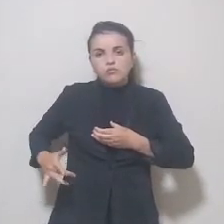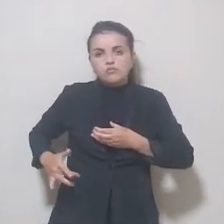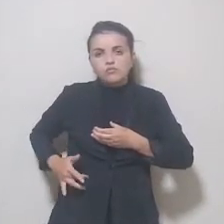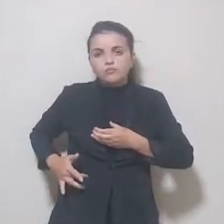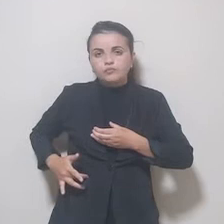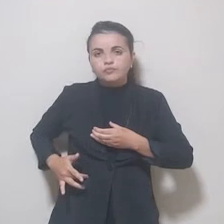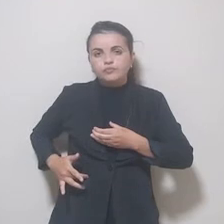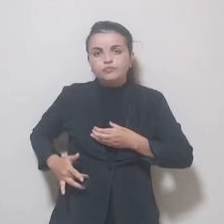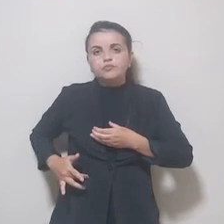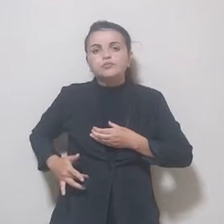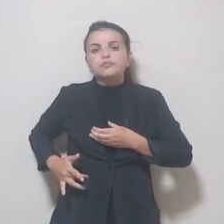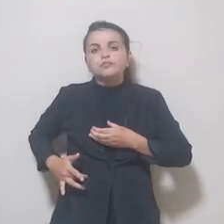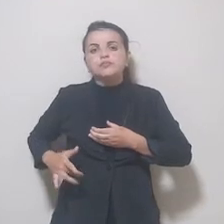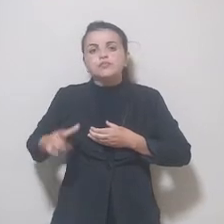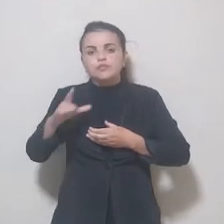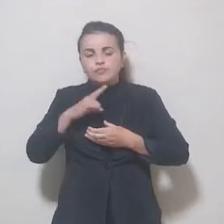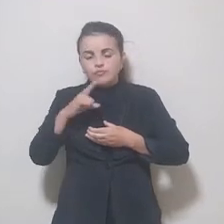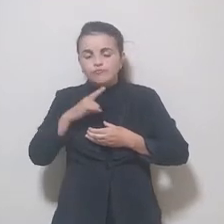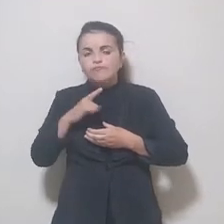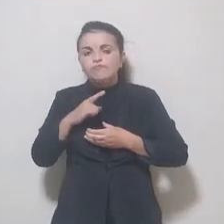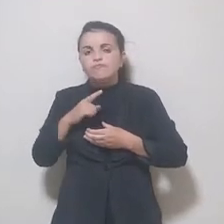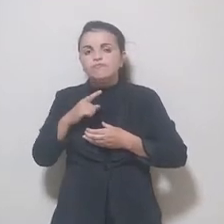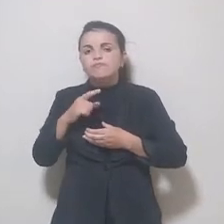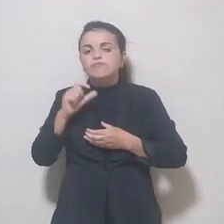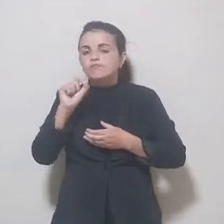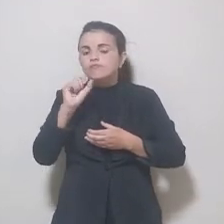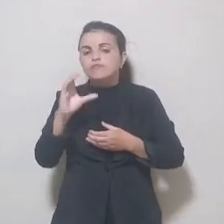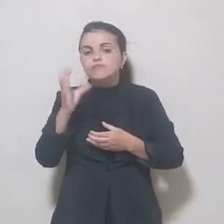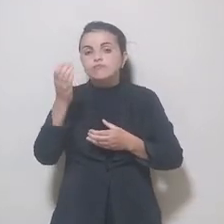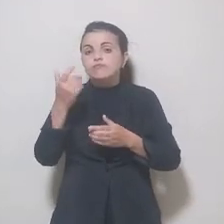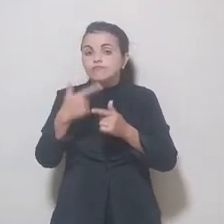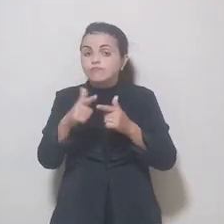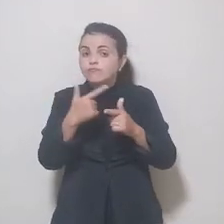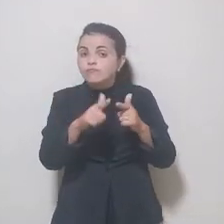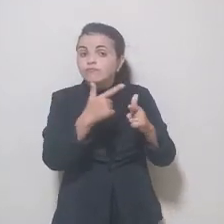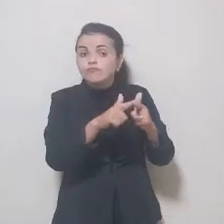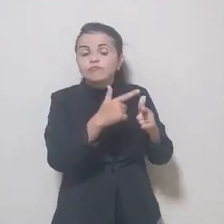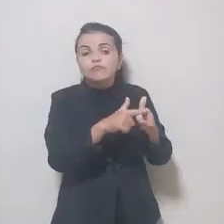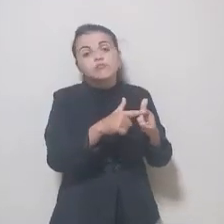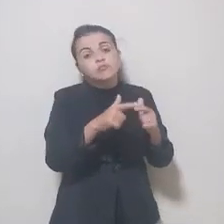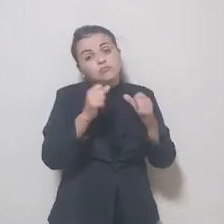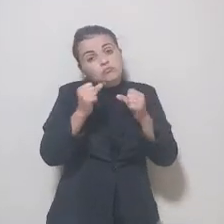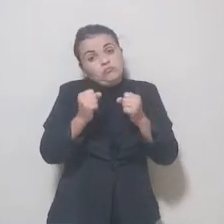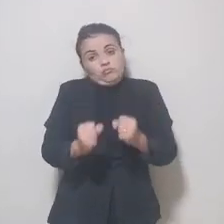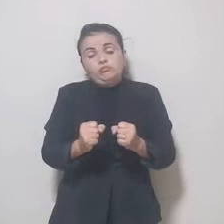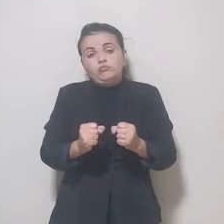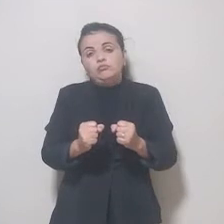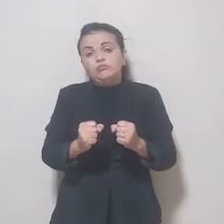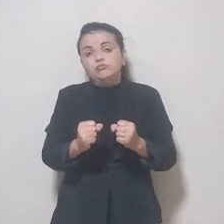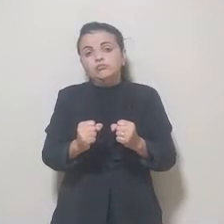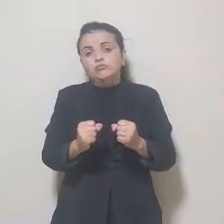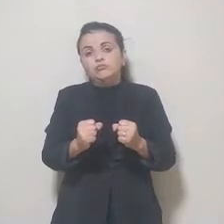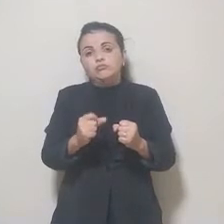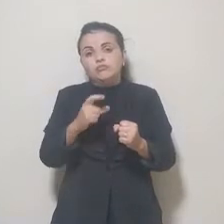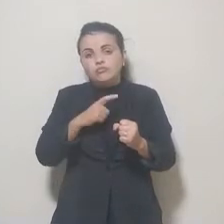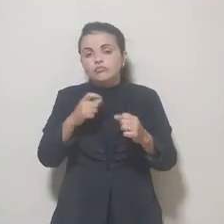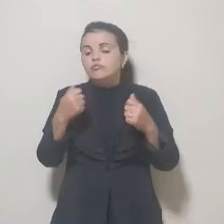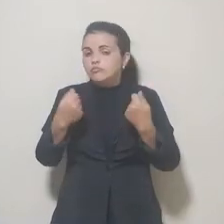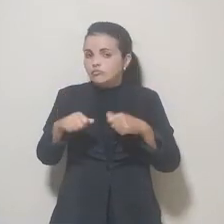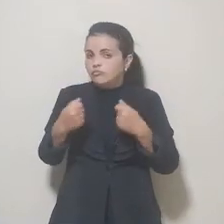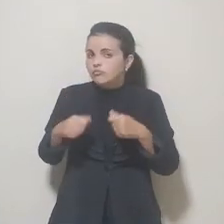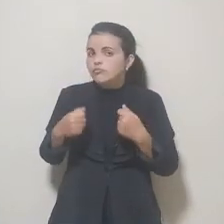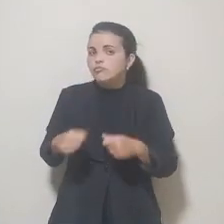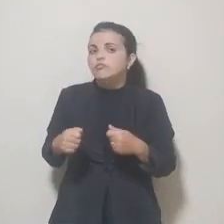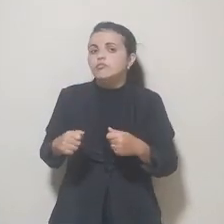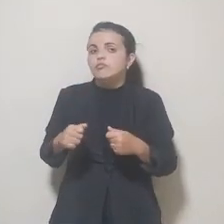e nesse momento a gente tem uma reserva de glicogênio no nosso fígado. Por quê? Porque em algum outro momento pode ser que eu vá precisar.